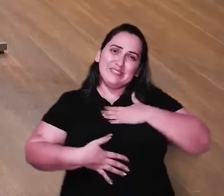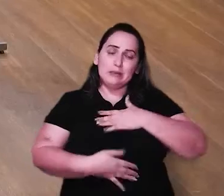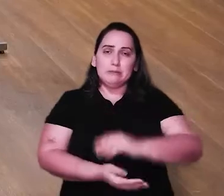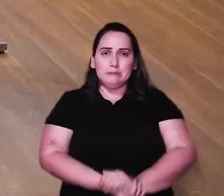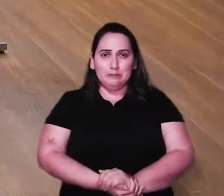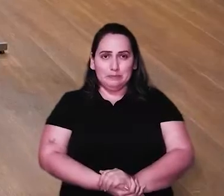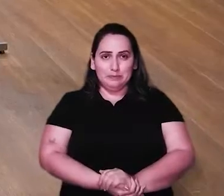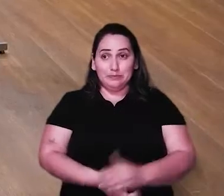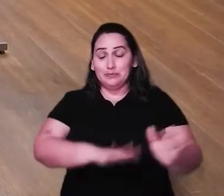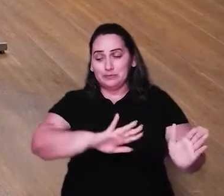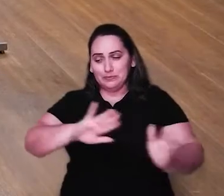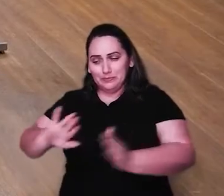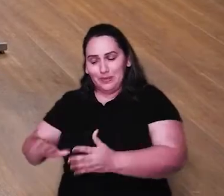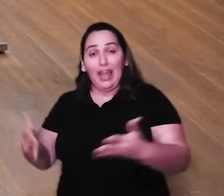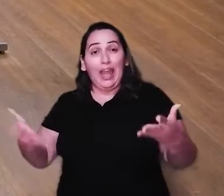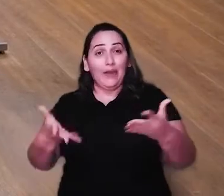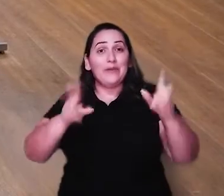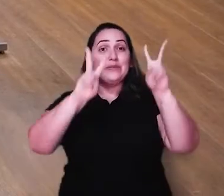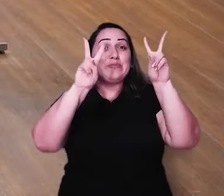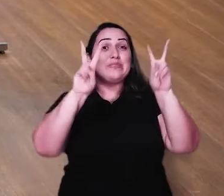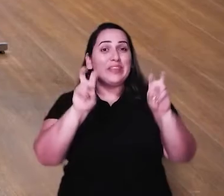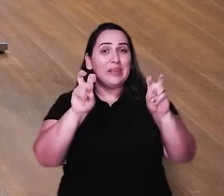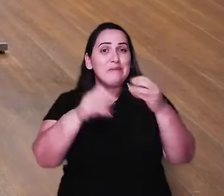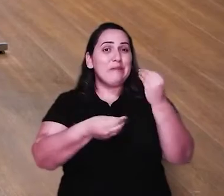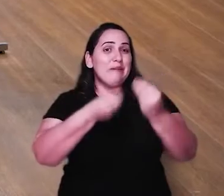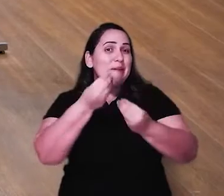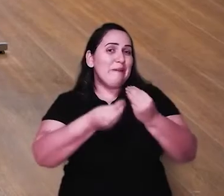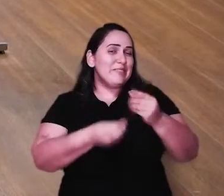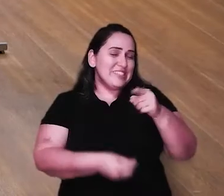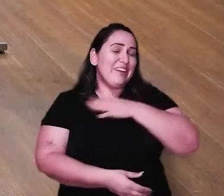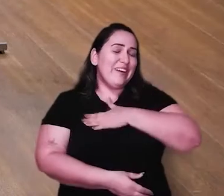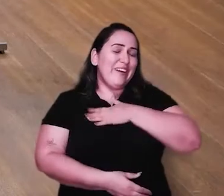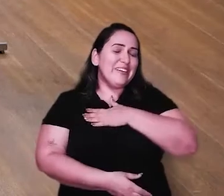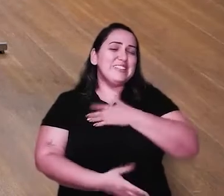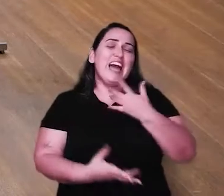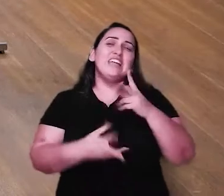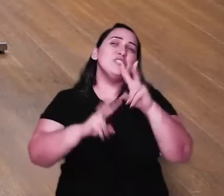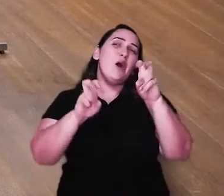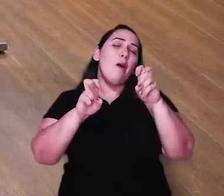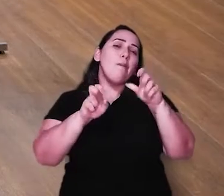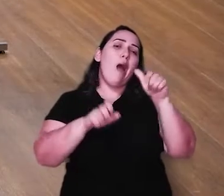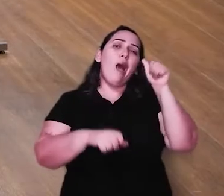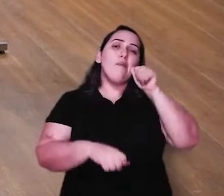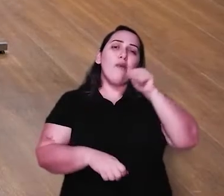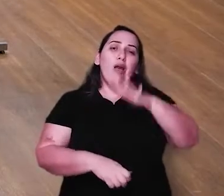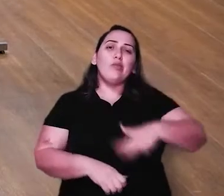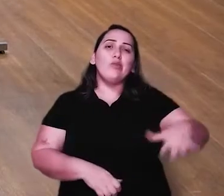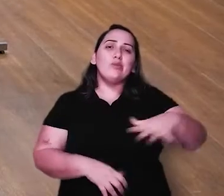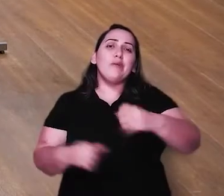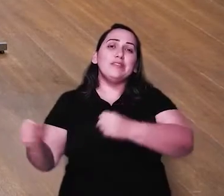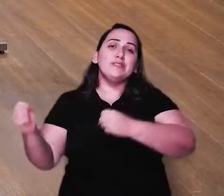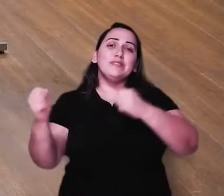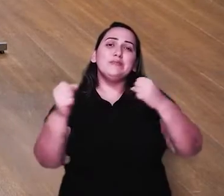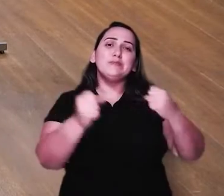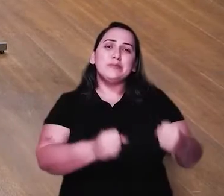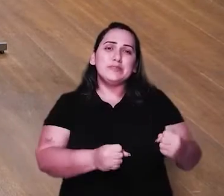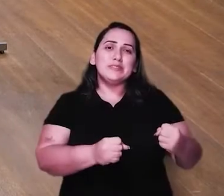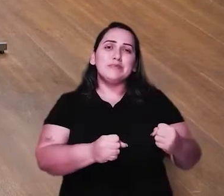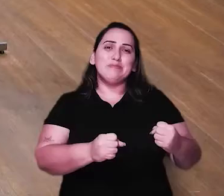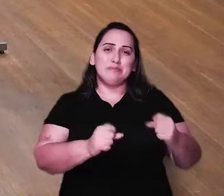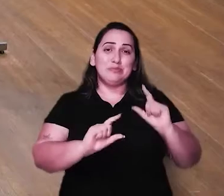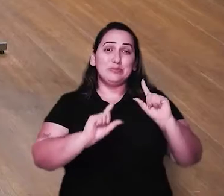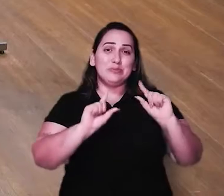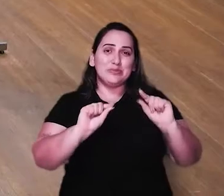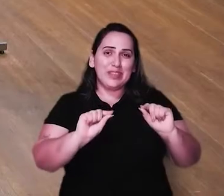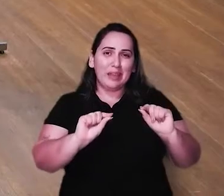Agora vamos falar de um tema que a senhora gosta, né, que é a participação das mulheres nesses espaços de poder. Queria que a senhora falasse um pouquinho do que é esse